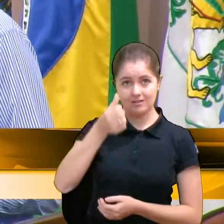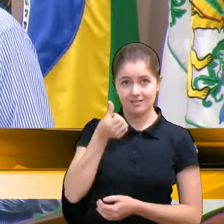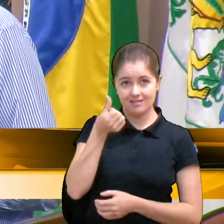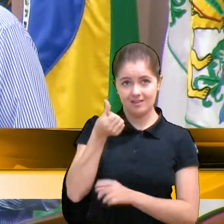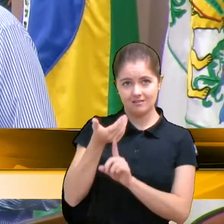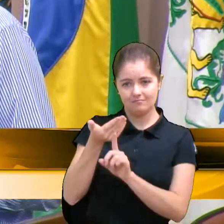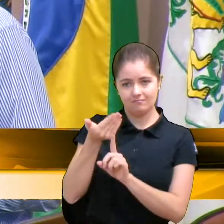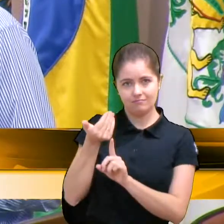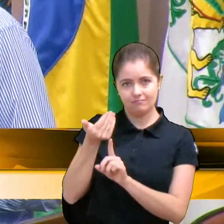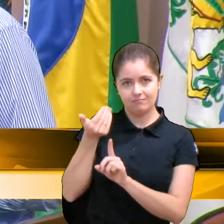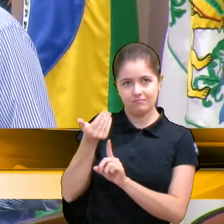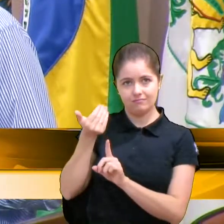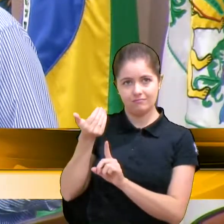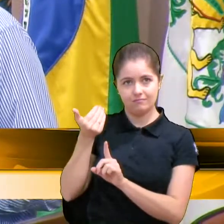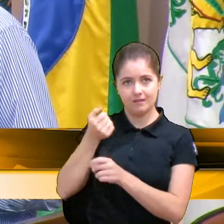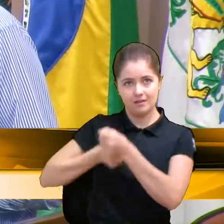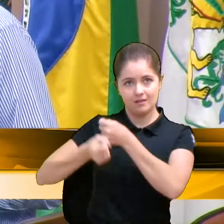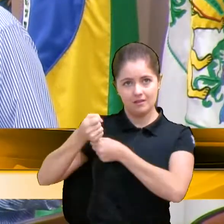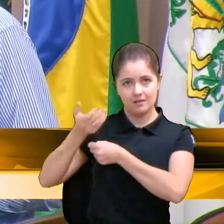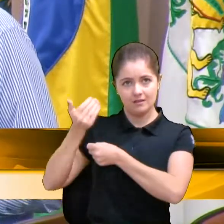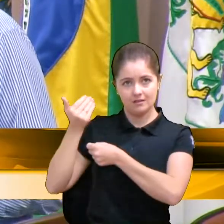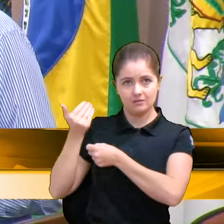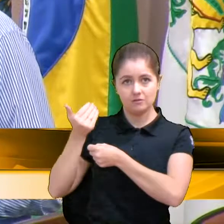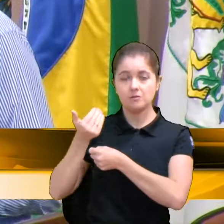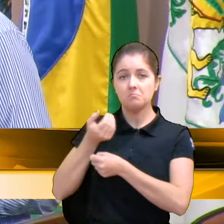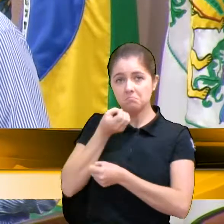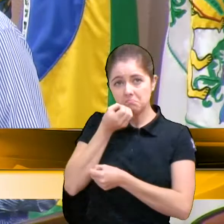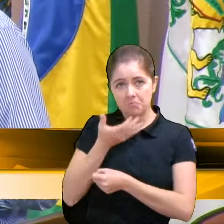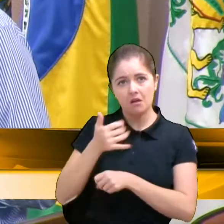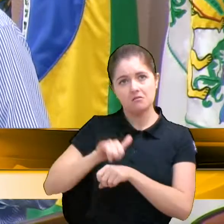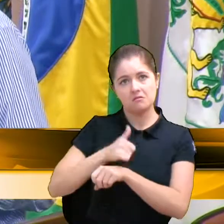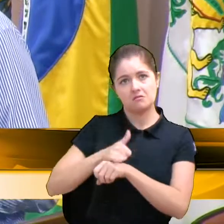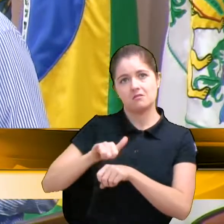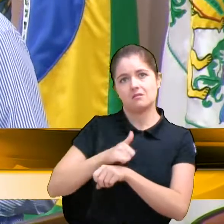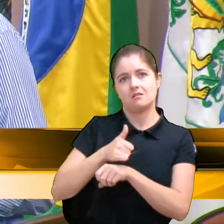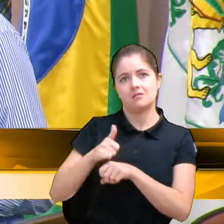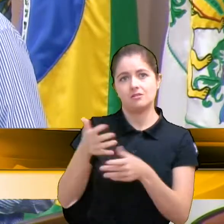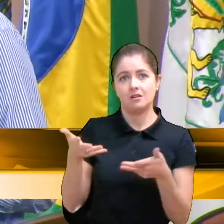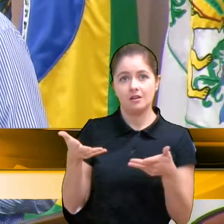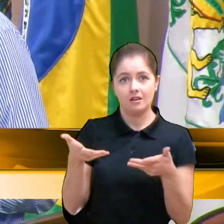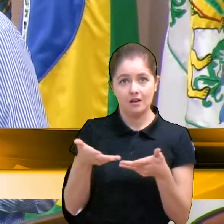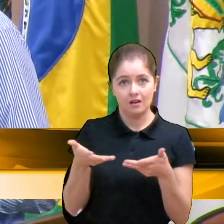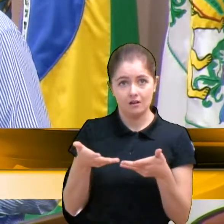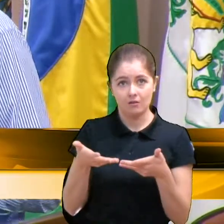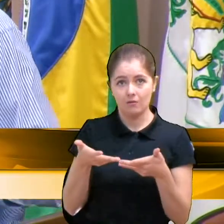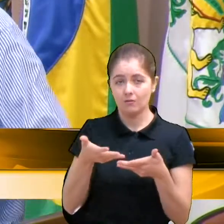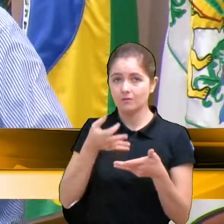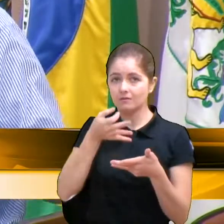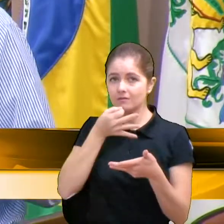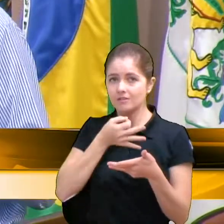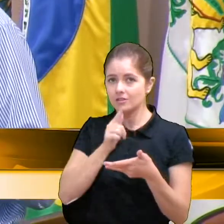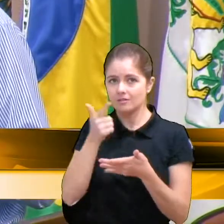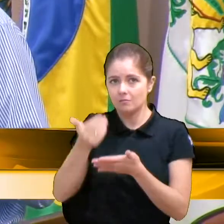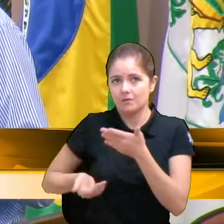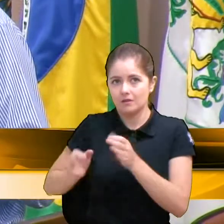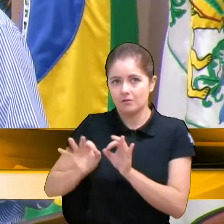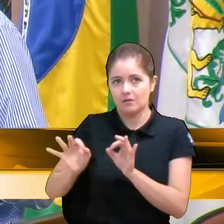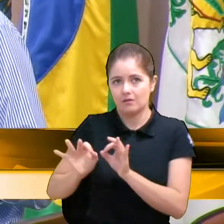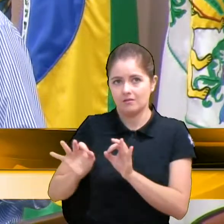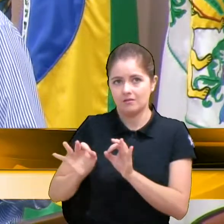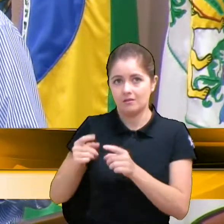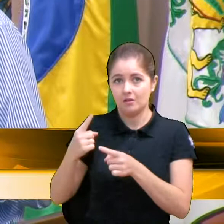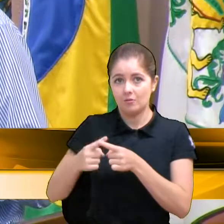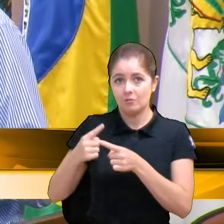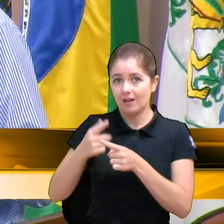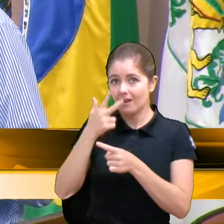foram evidentemente bem sucedidas e o município não perdeu nada porque é perdoada a